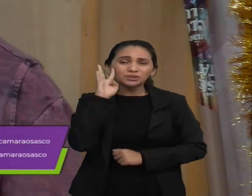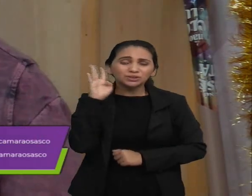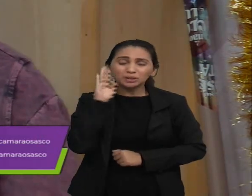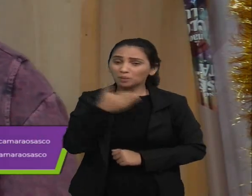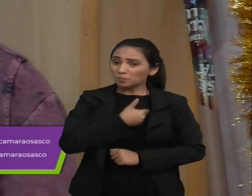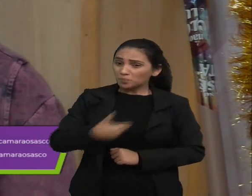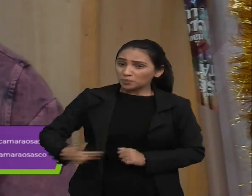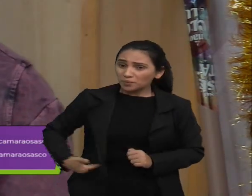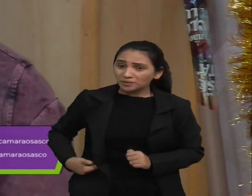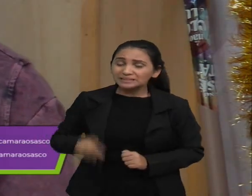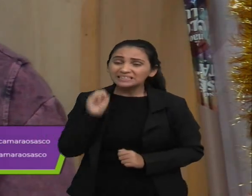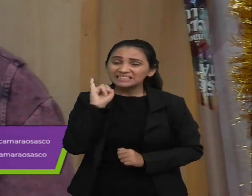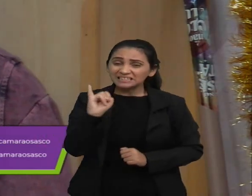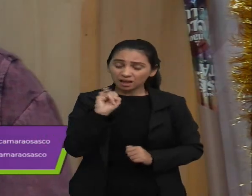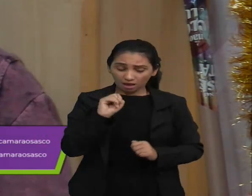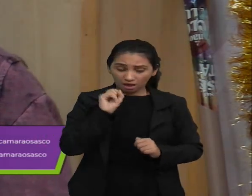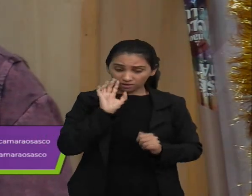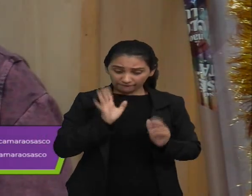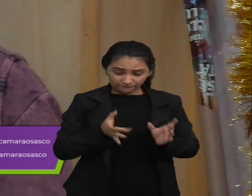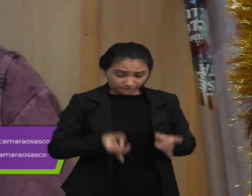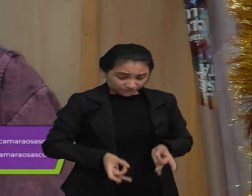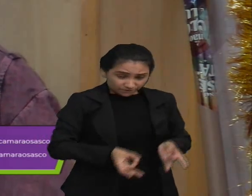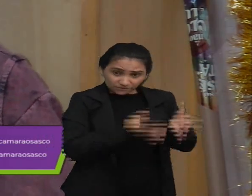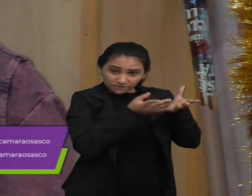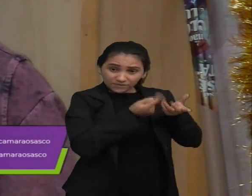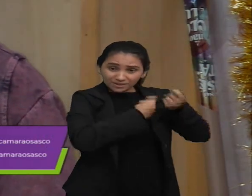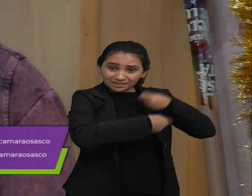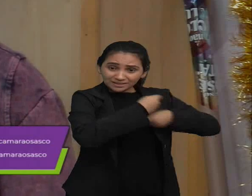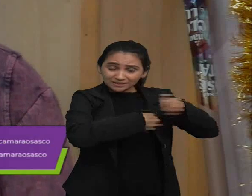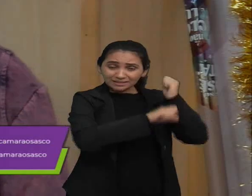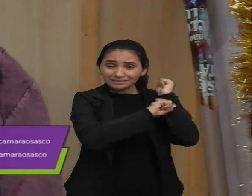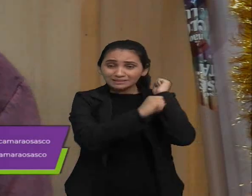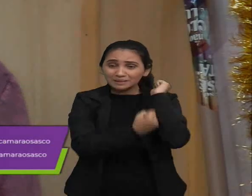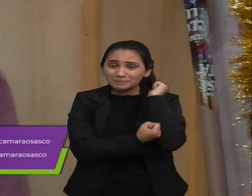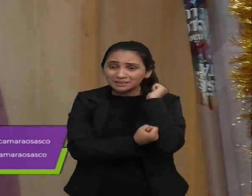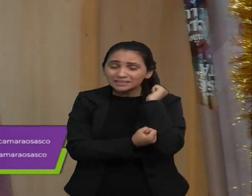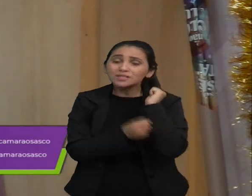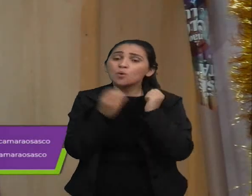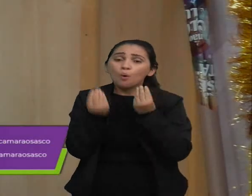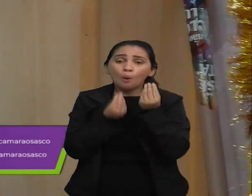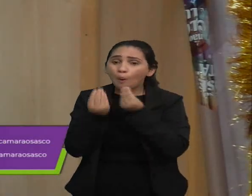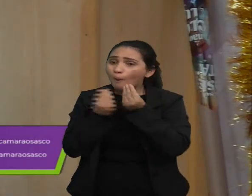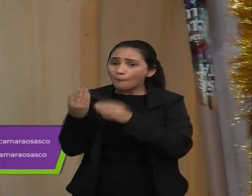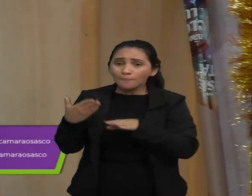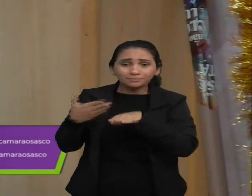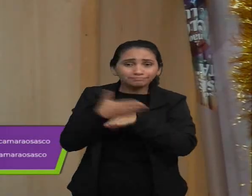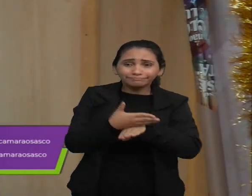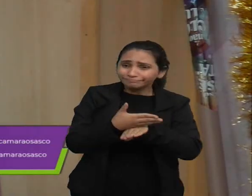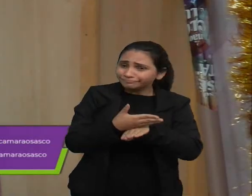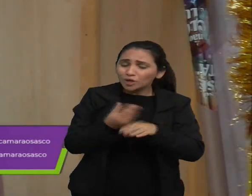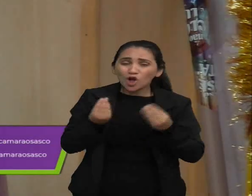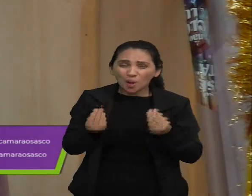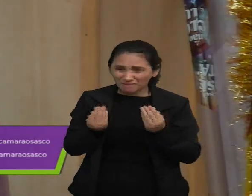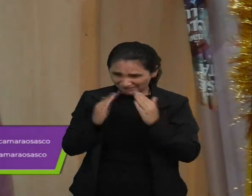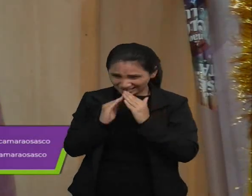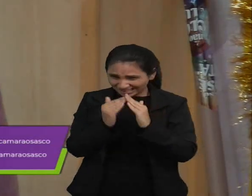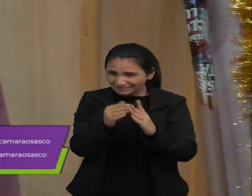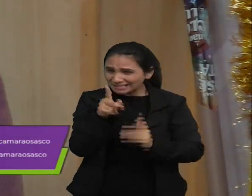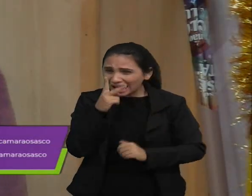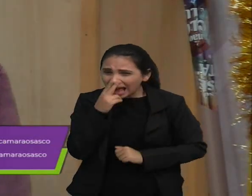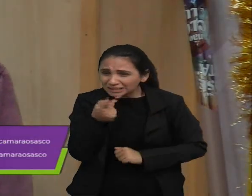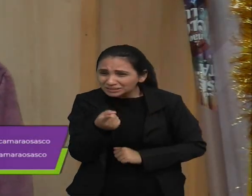uma empresa privatizada vai fazer coleta de esgoto em favela.